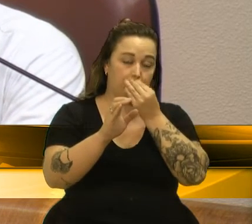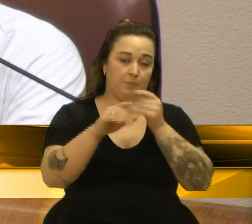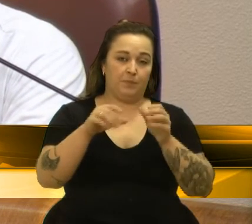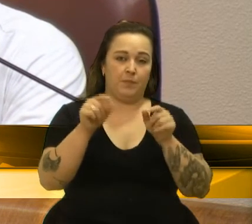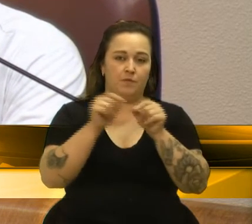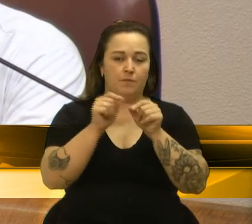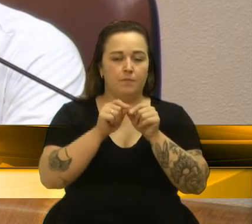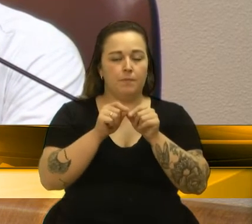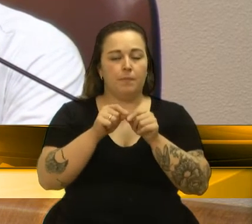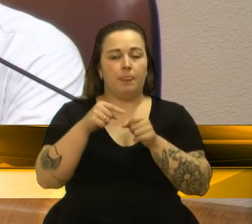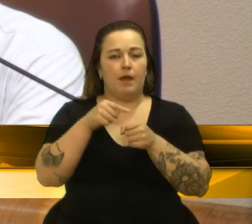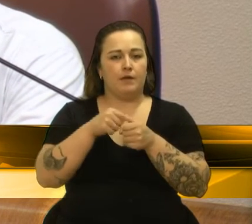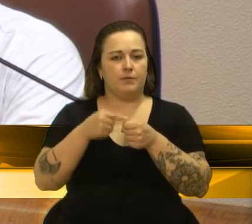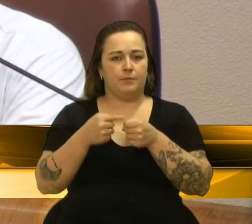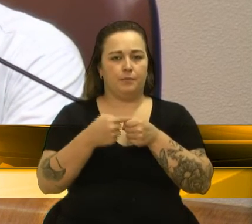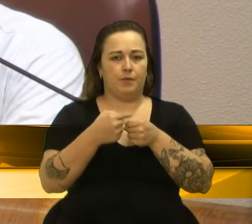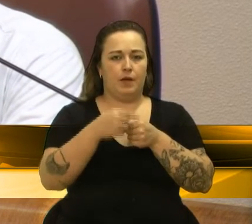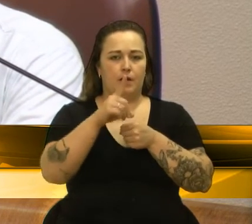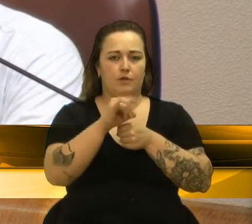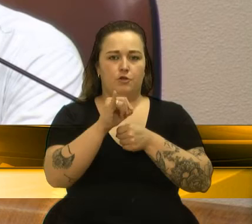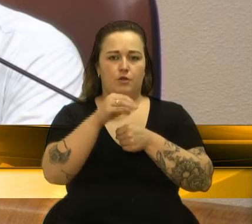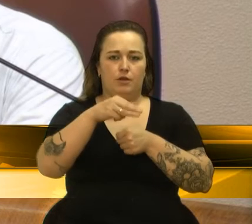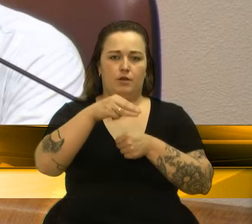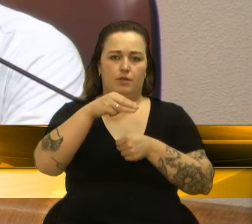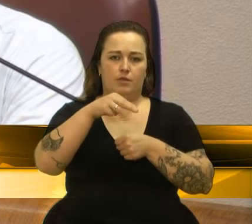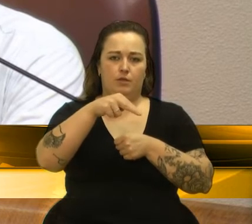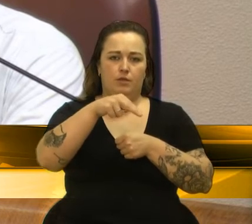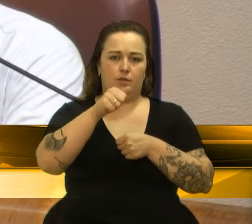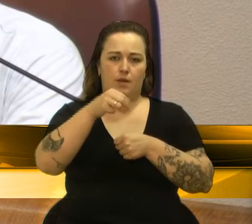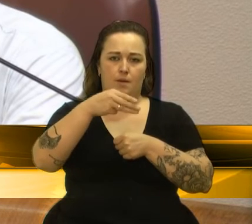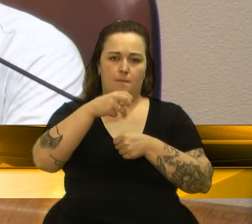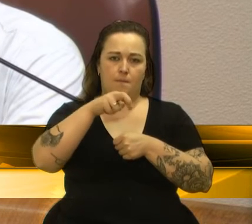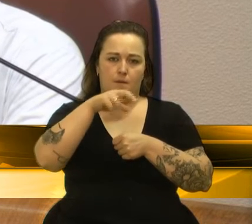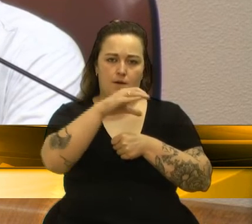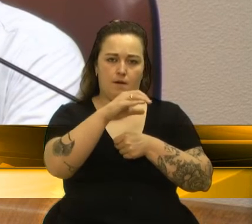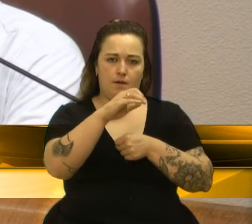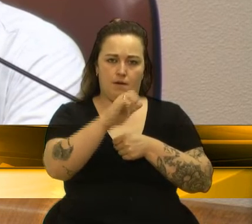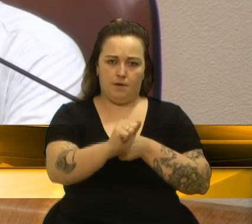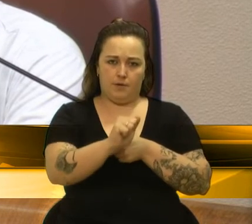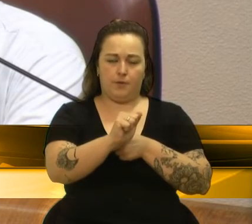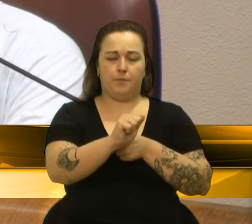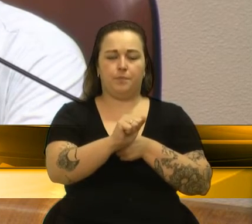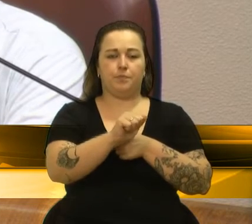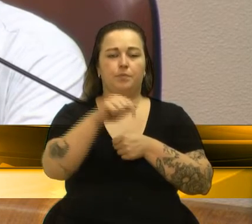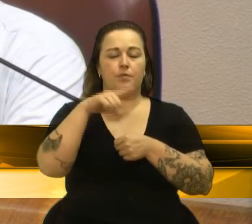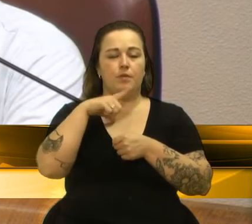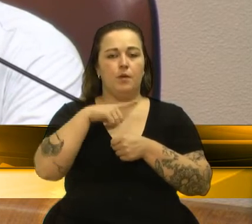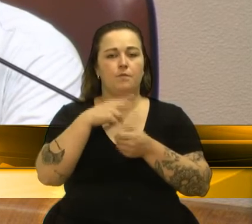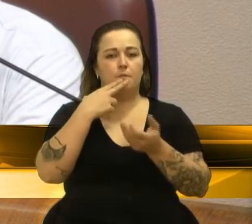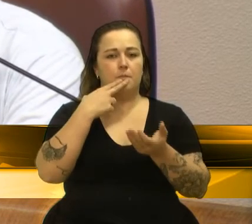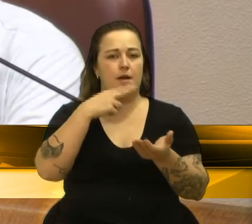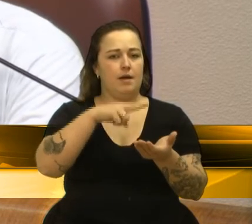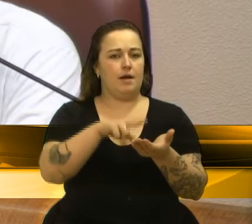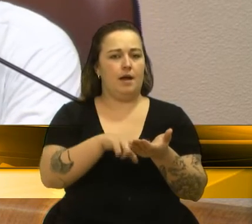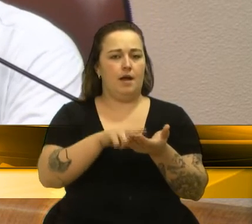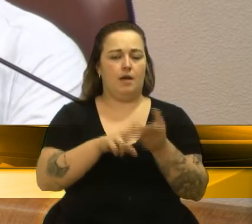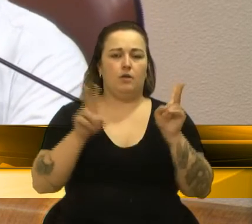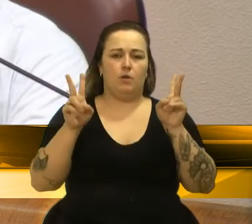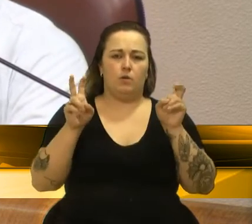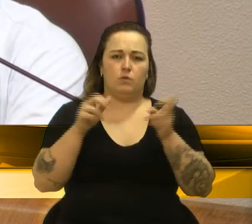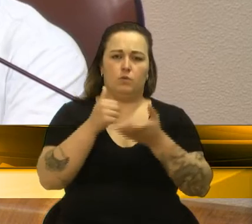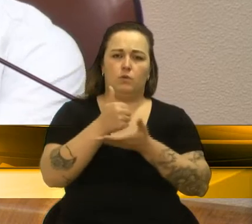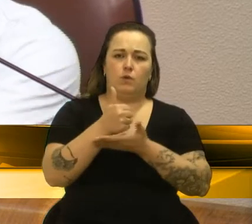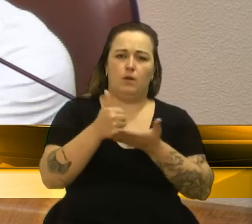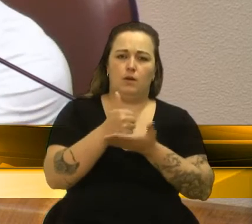cidade dinamarquesa de Aalborg, foi aprovada a Carta de Aalborg, que estabeleceu valores básicos para as áreas urbanas